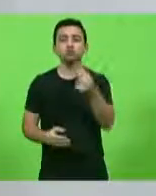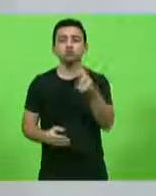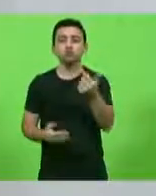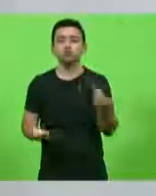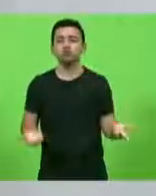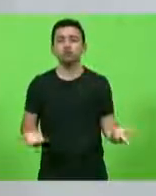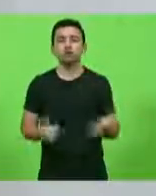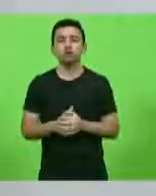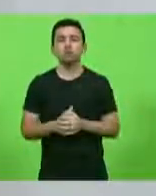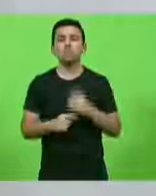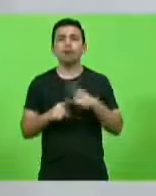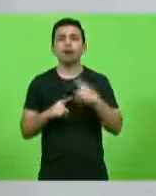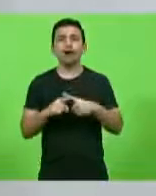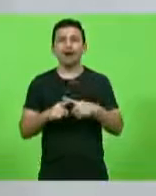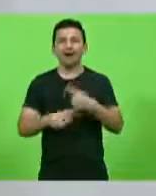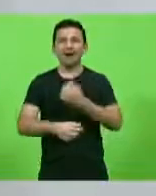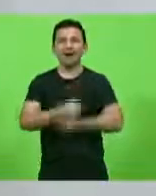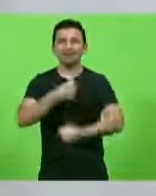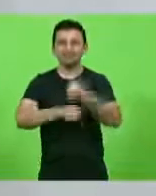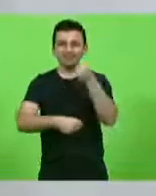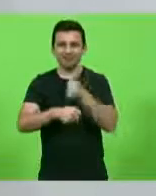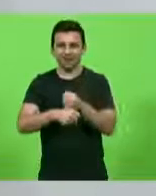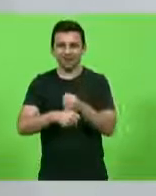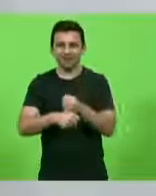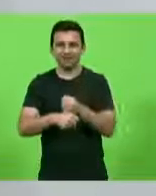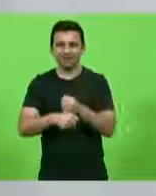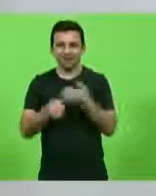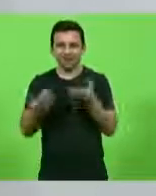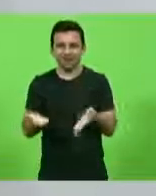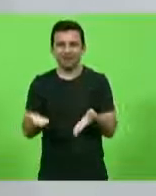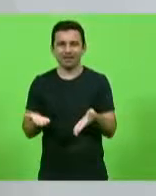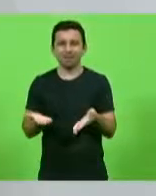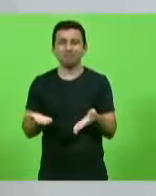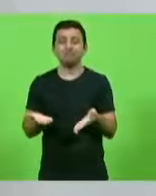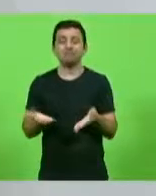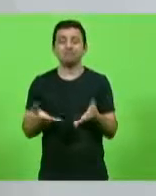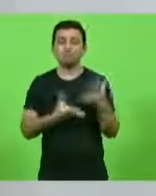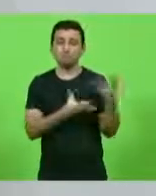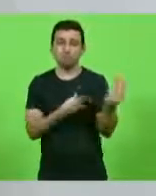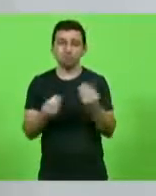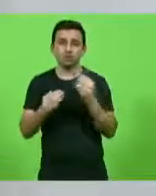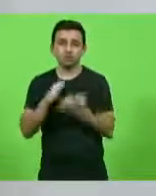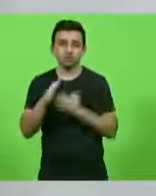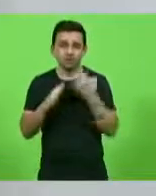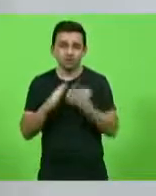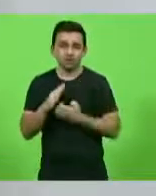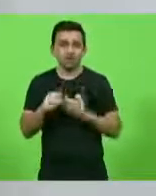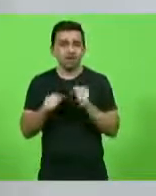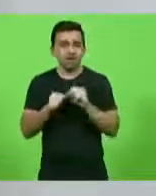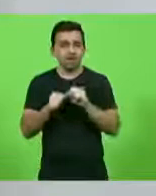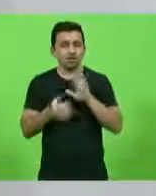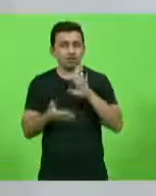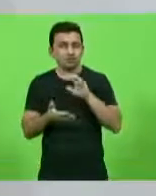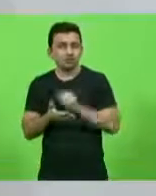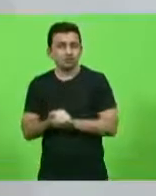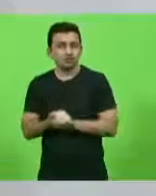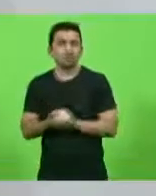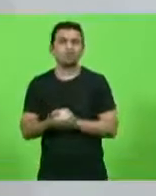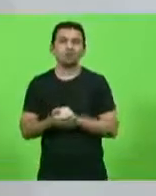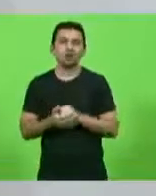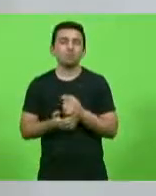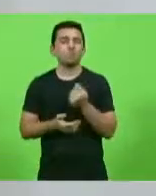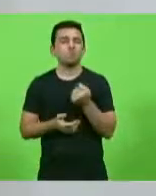Por quê? Porque no ano passado, quando foi colocado, muitas empresas fizeram cadastro e